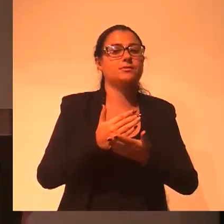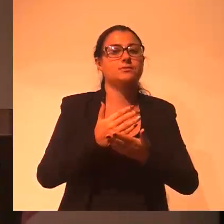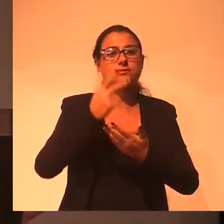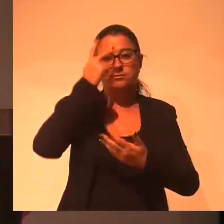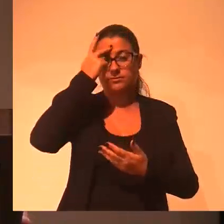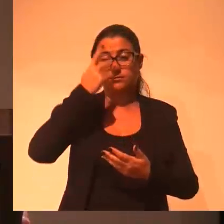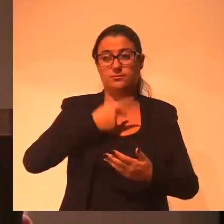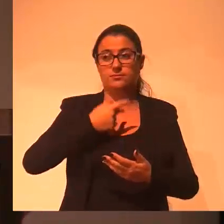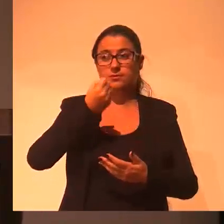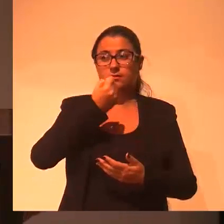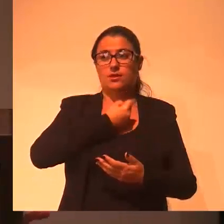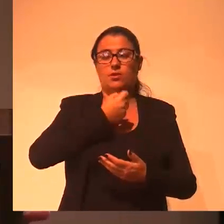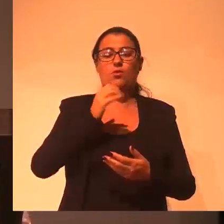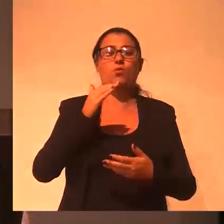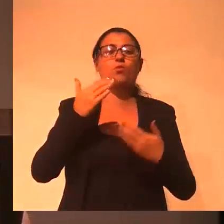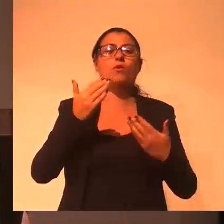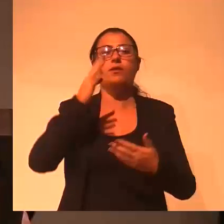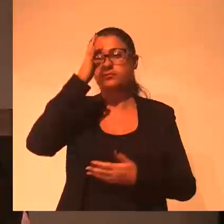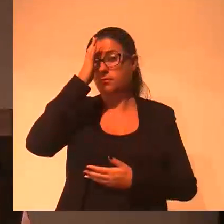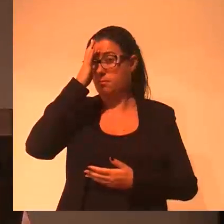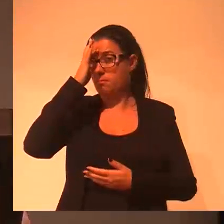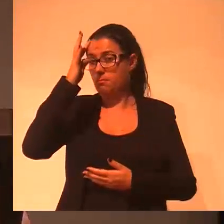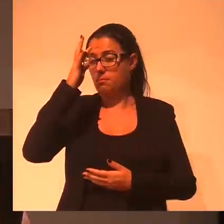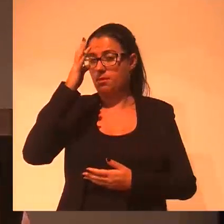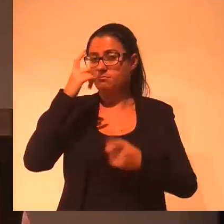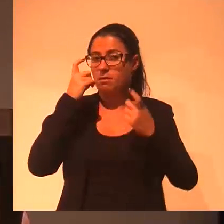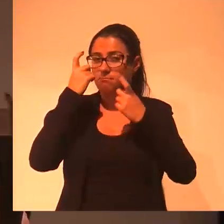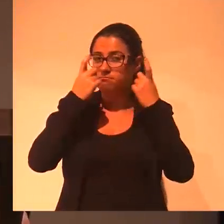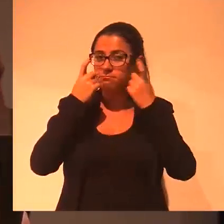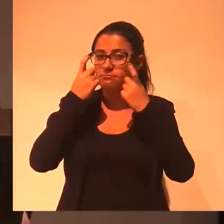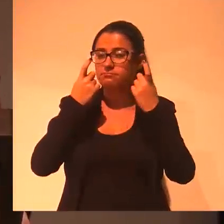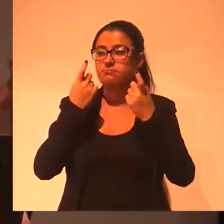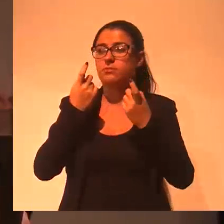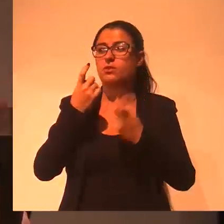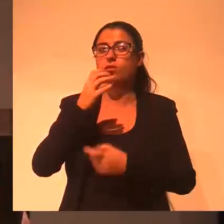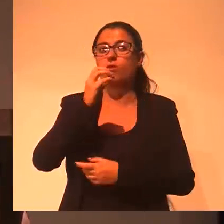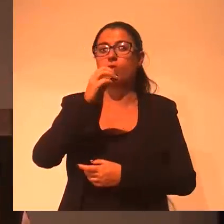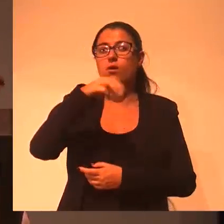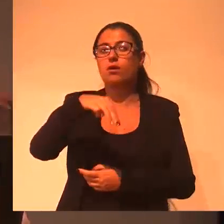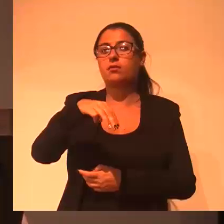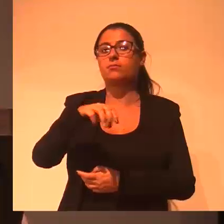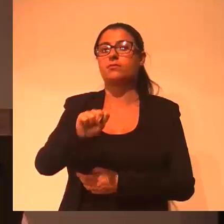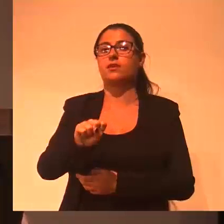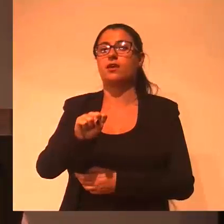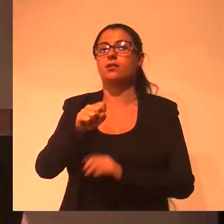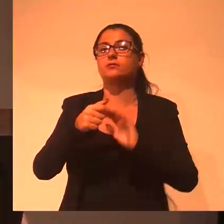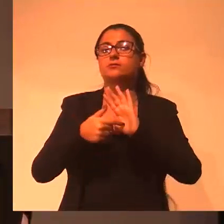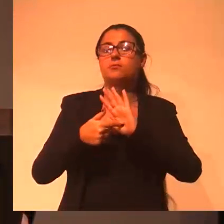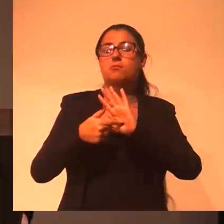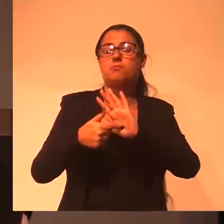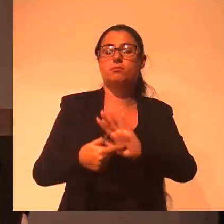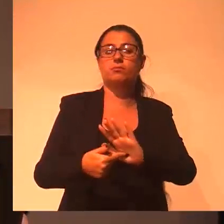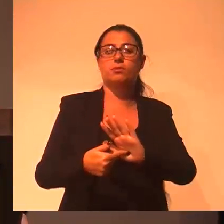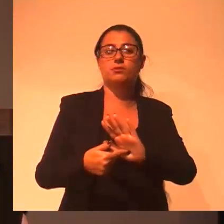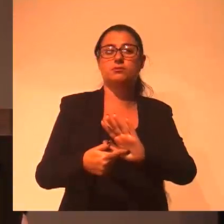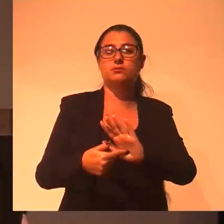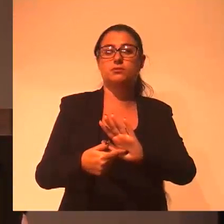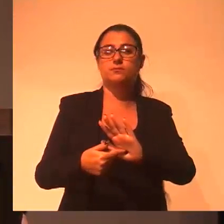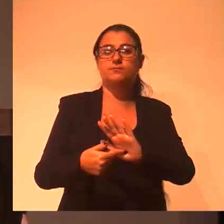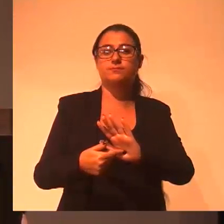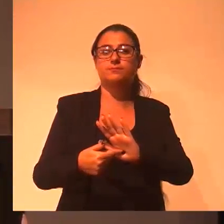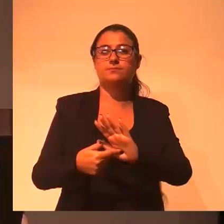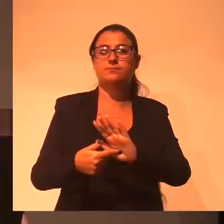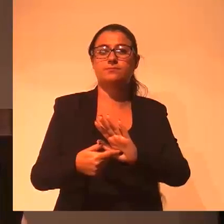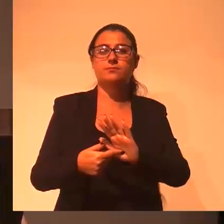Quais são os principais gatilhos que aí a Organização Mundial de Saúde, a OMS, ela chama de quebrar